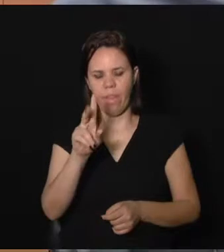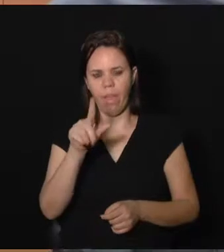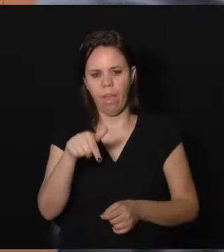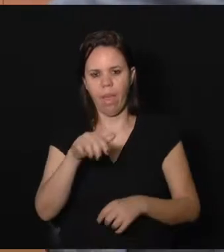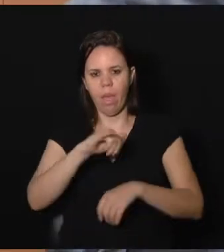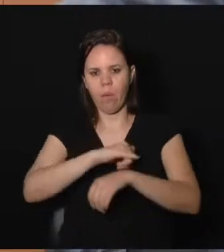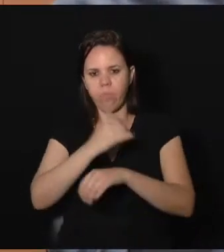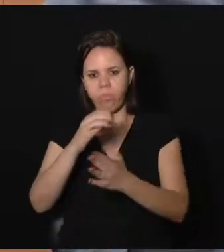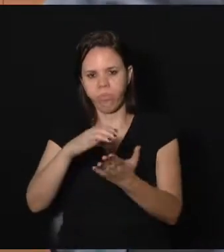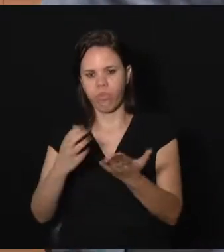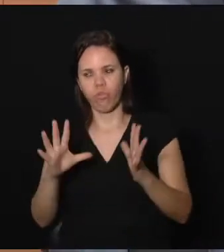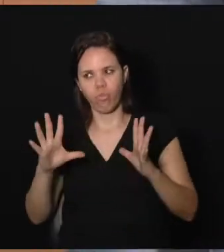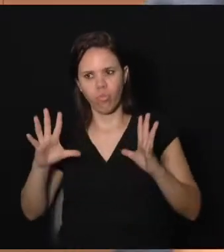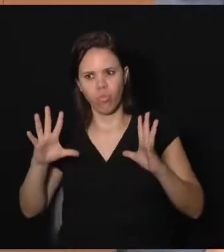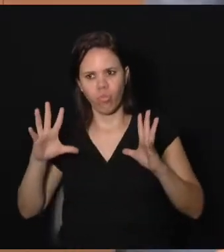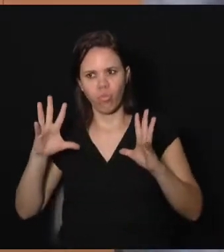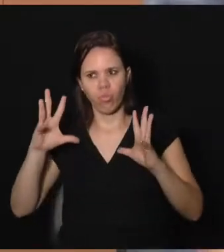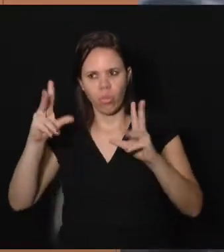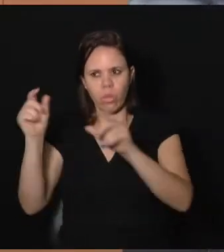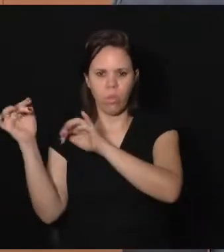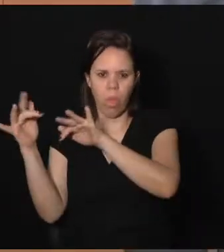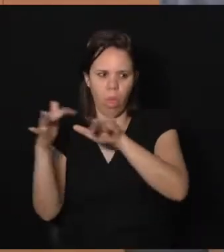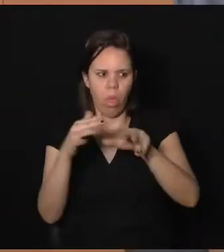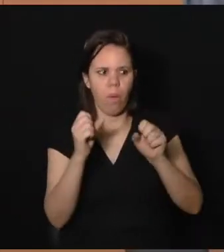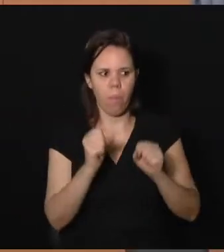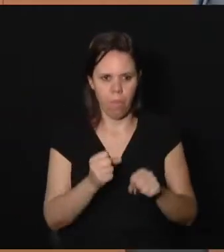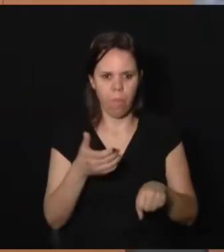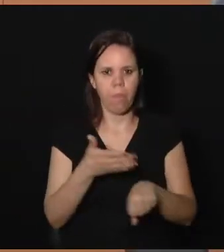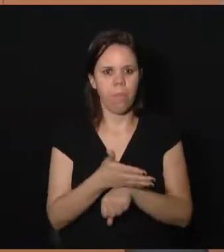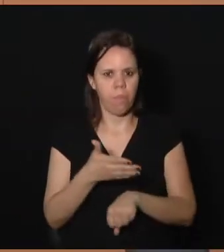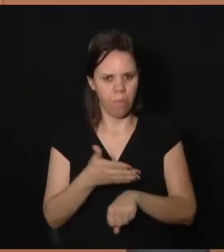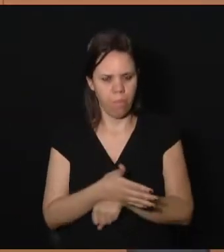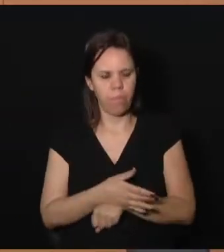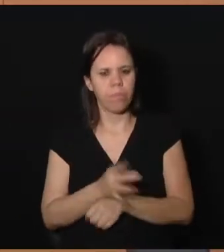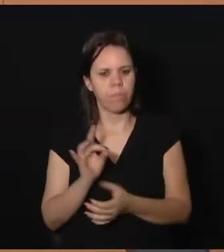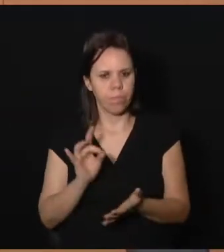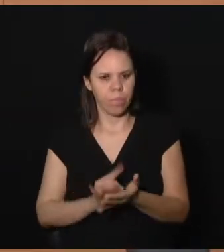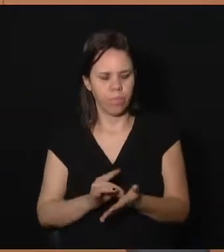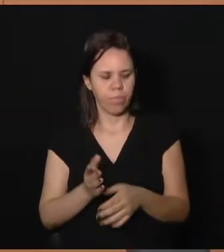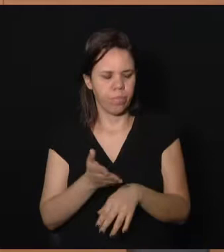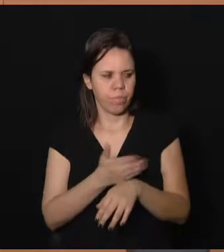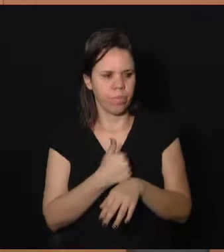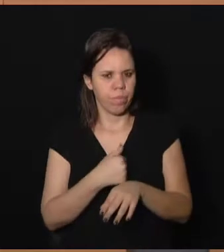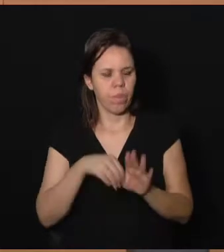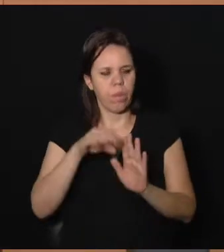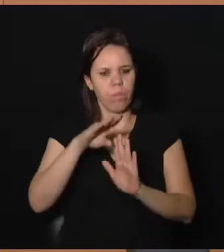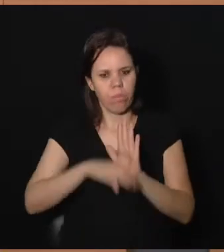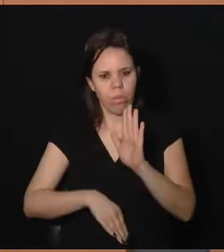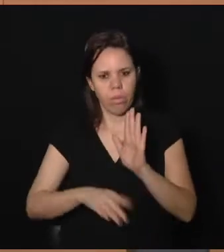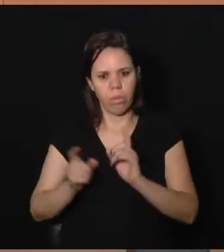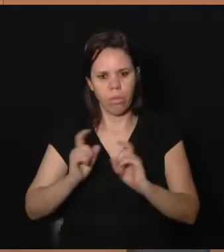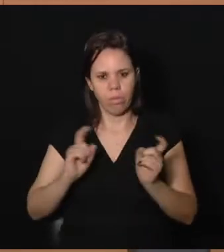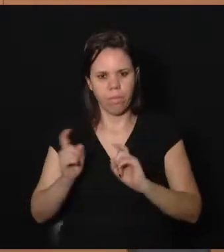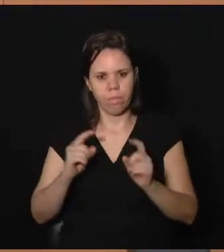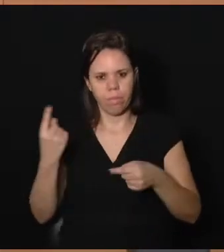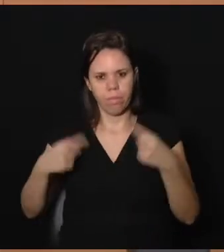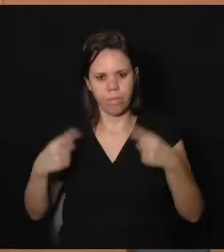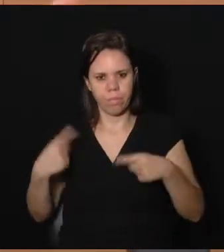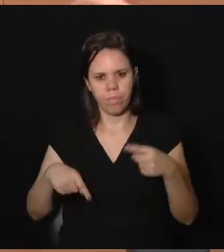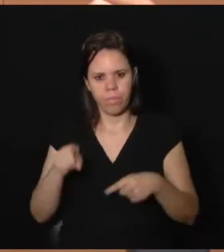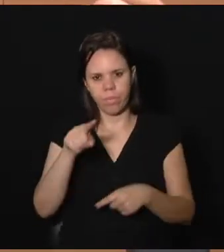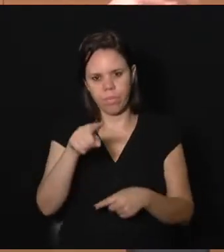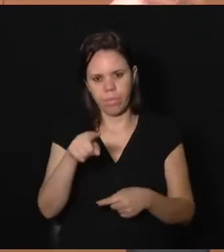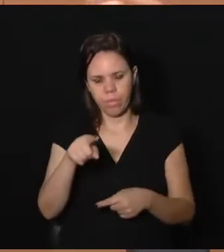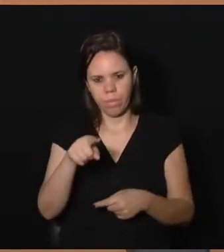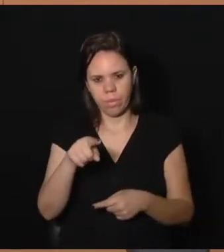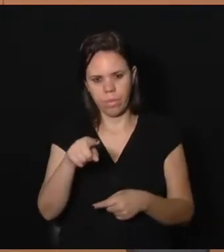todo mundo pode participar, dando, na realidade, previamente pautas, né, para a reunião e para as discussões. Então, se você tiver,